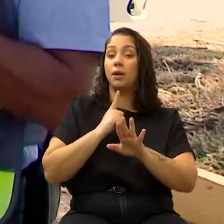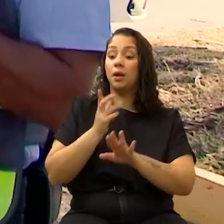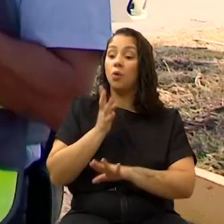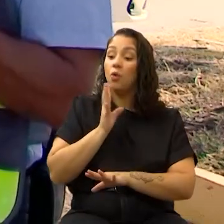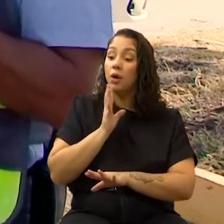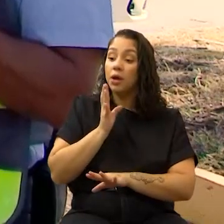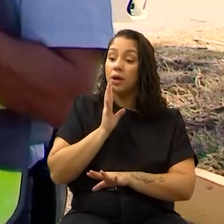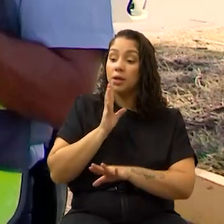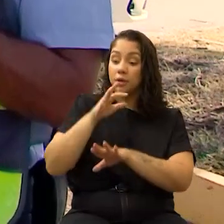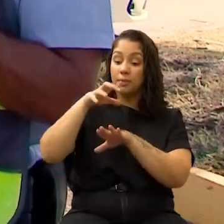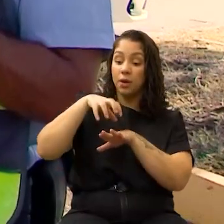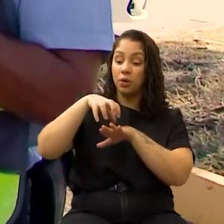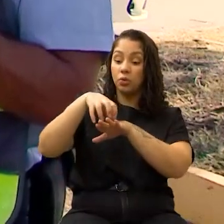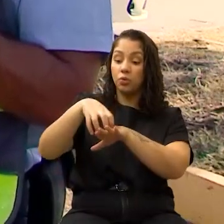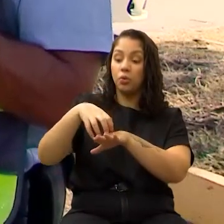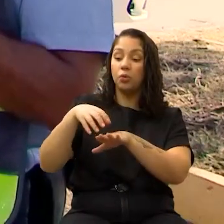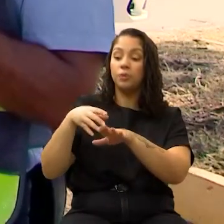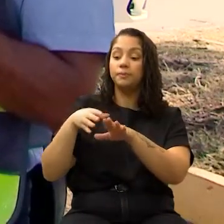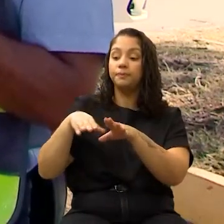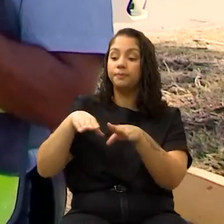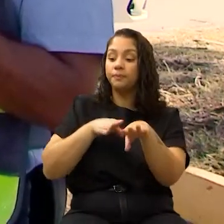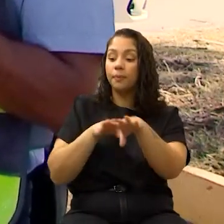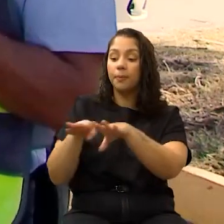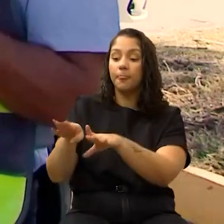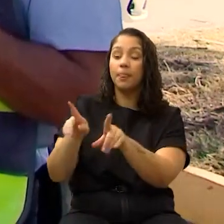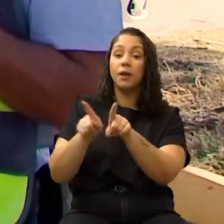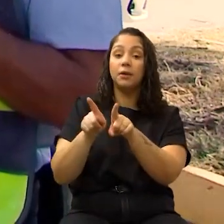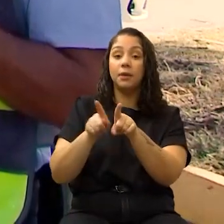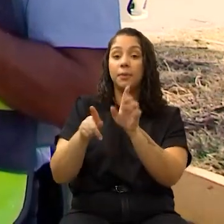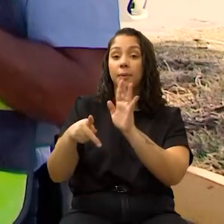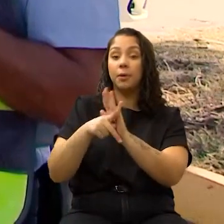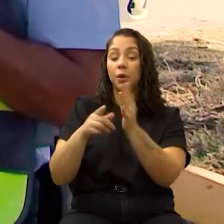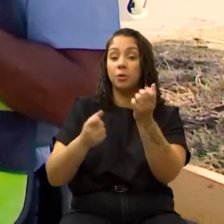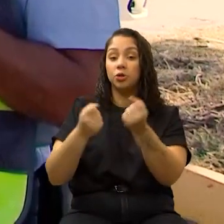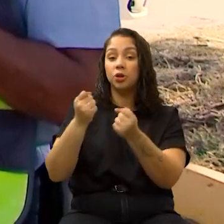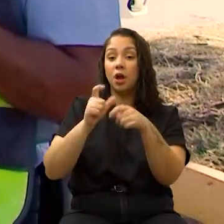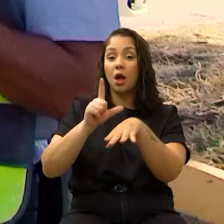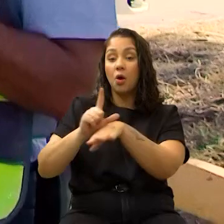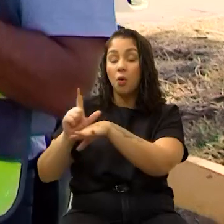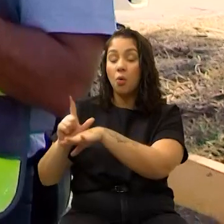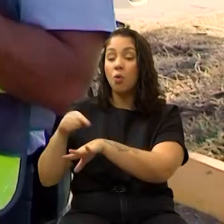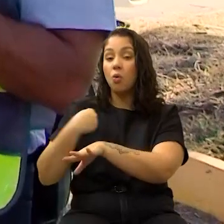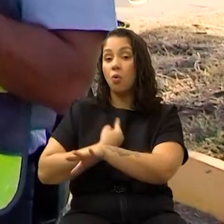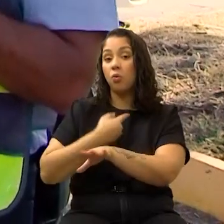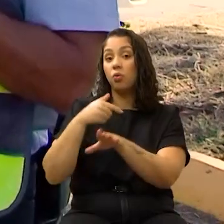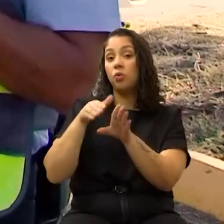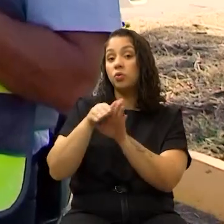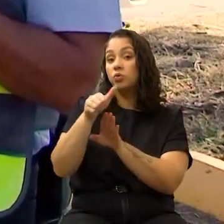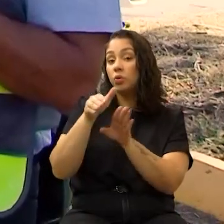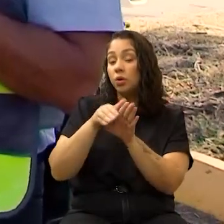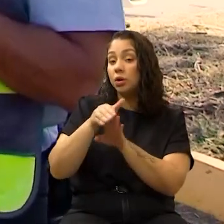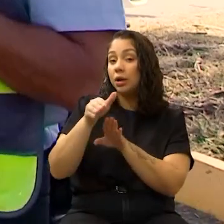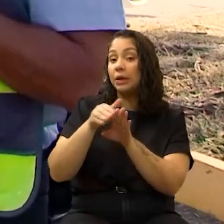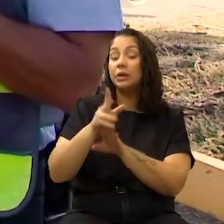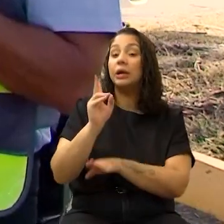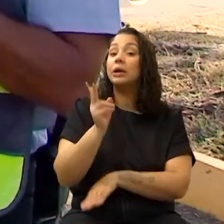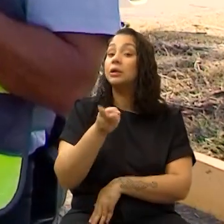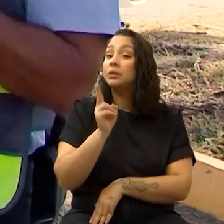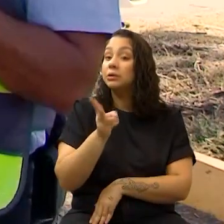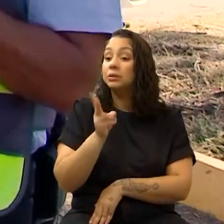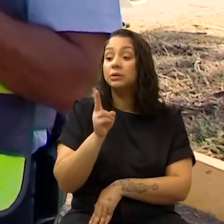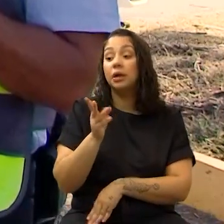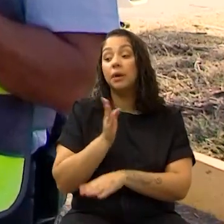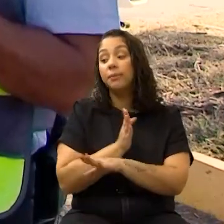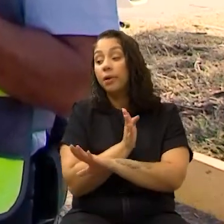base do policiamento rodoviário, base da própria concessionária, ou posto de serviço. Então, a gente orienta o pessoal,